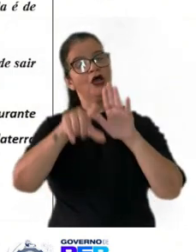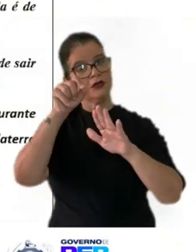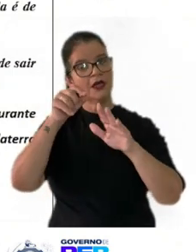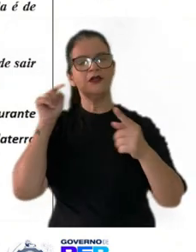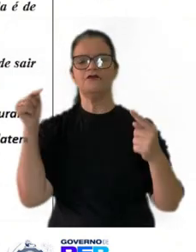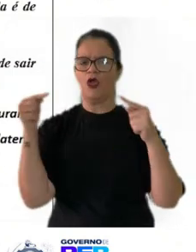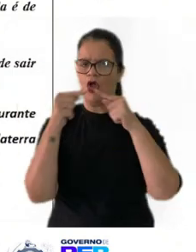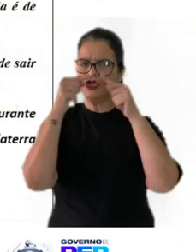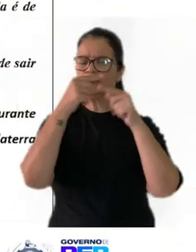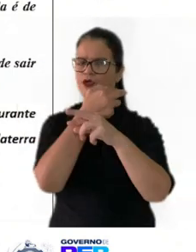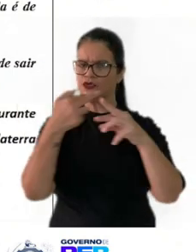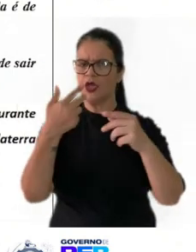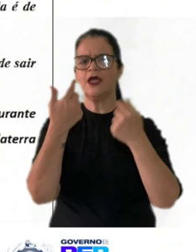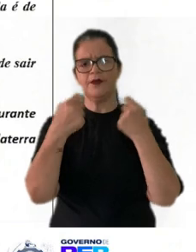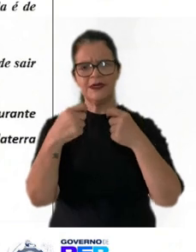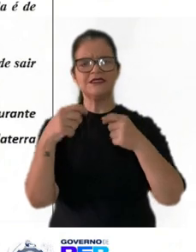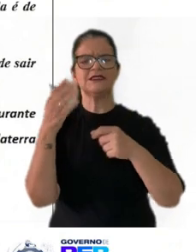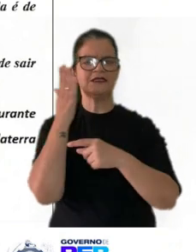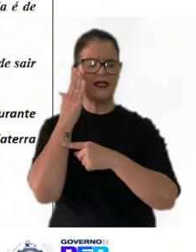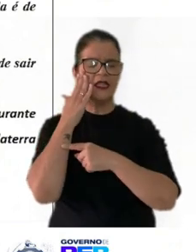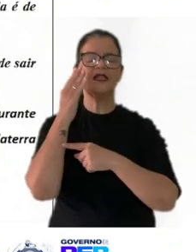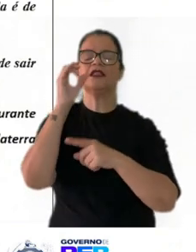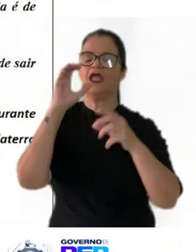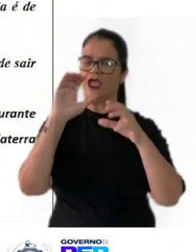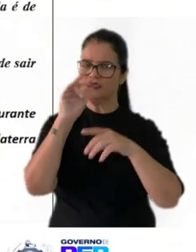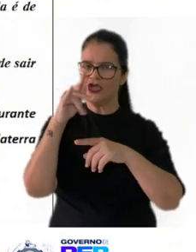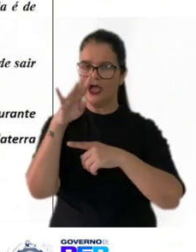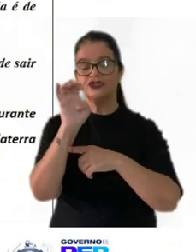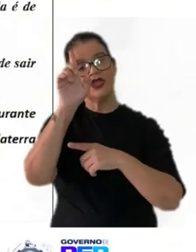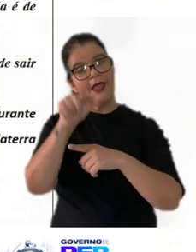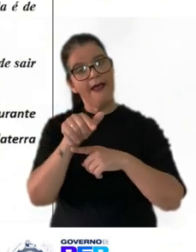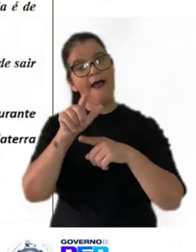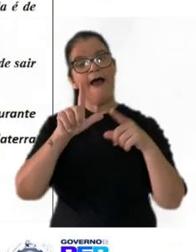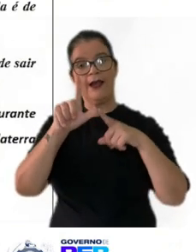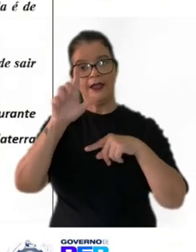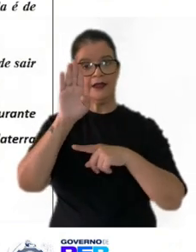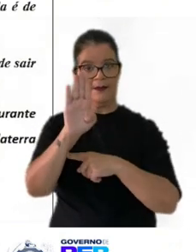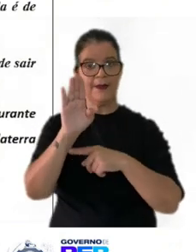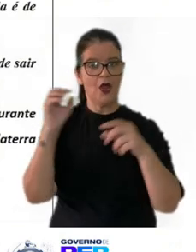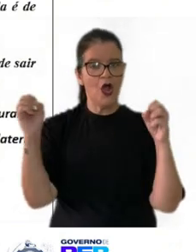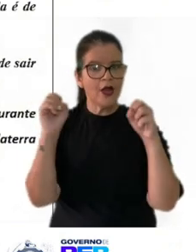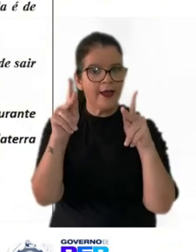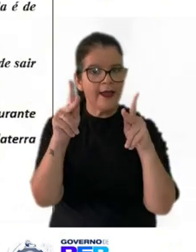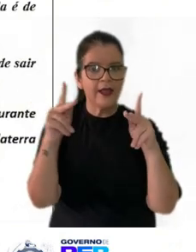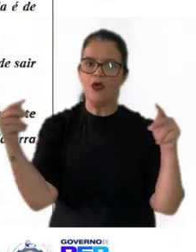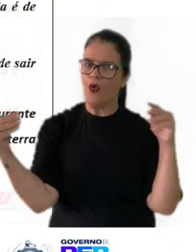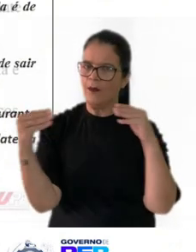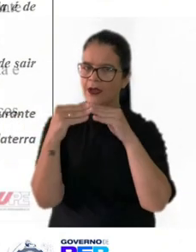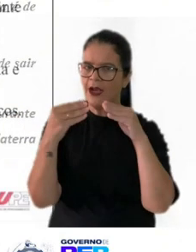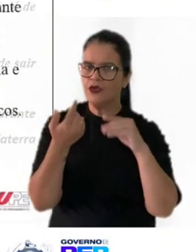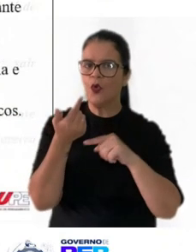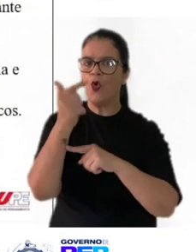que a gente consegue fazer de leitura da Charles é a letra B ok combinado vamos para a próxima questão